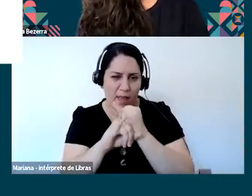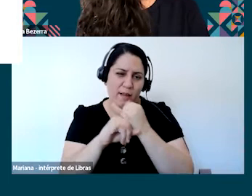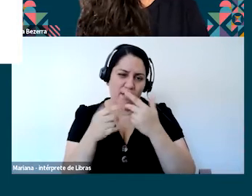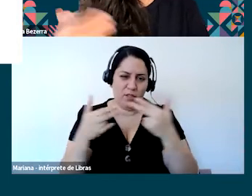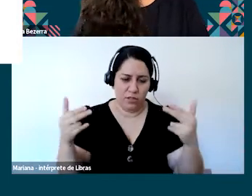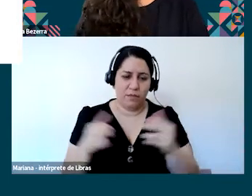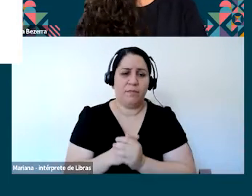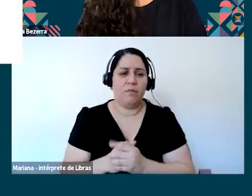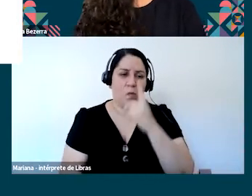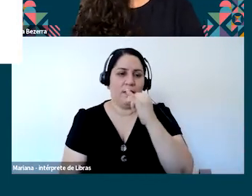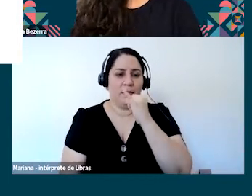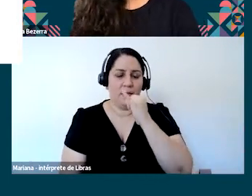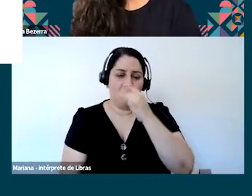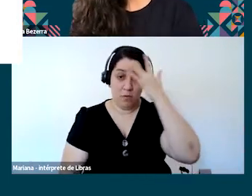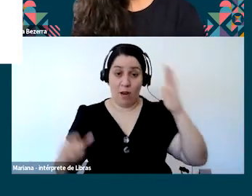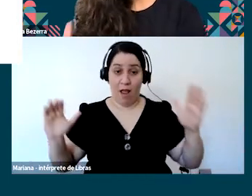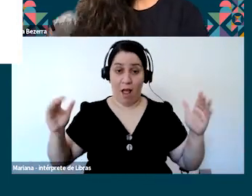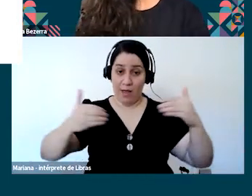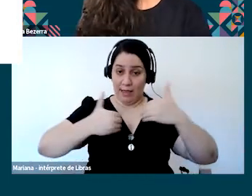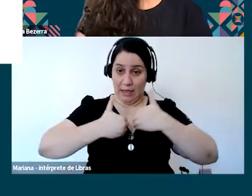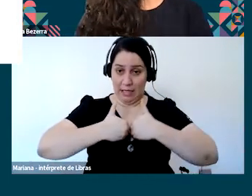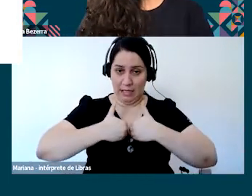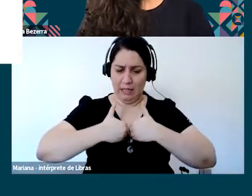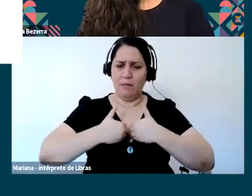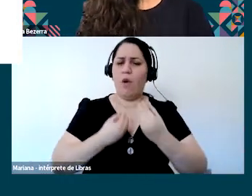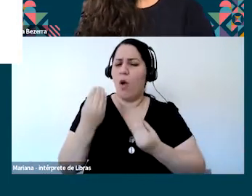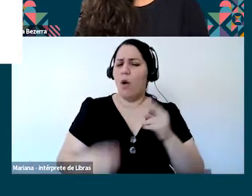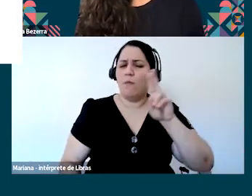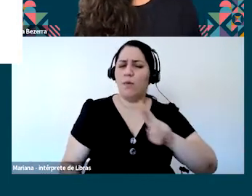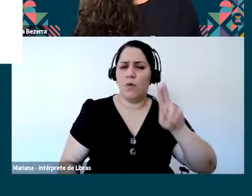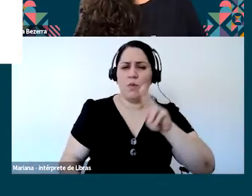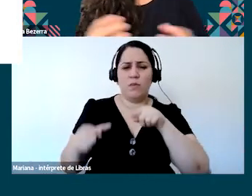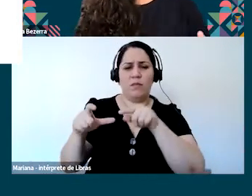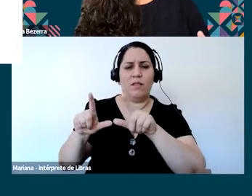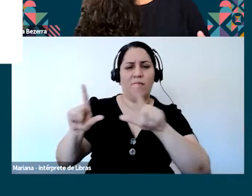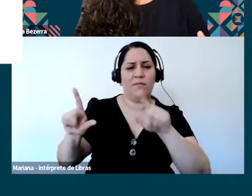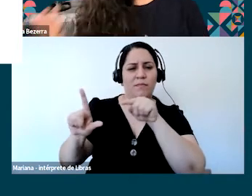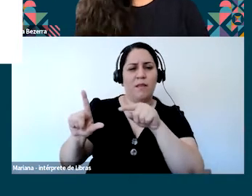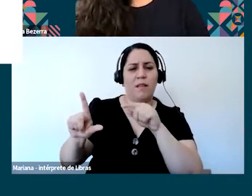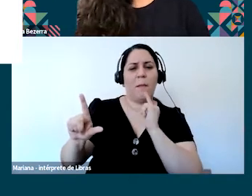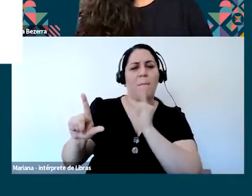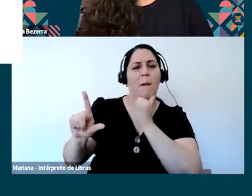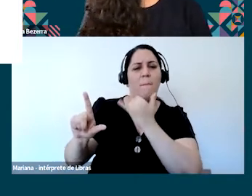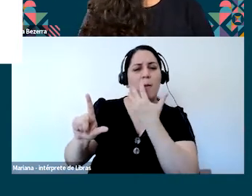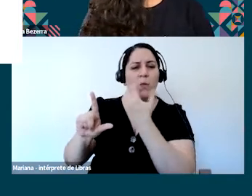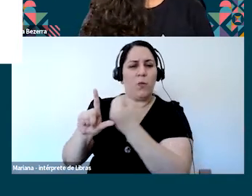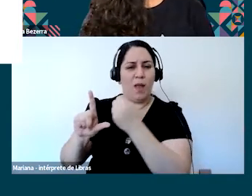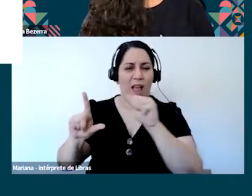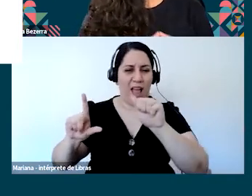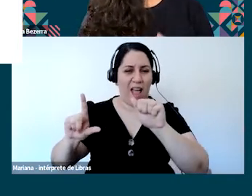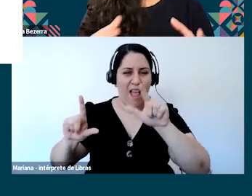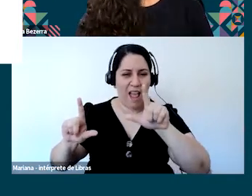digitais. O primeiro exemplo é de uma pessoa autista utilizando o Alexa. Normalmente, pessoas autistas, não todas,